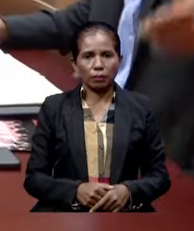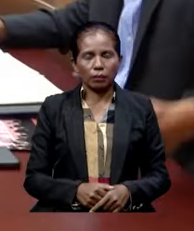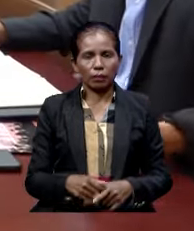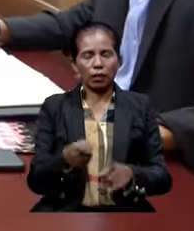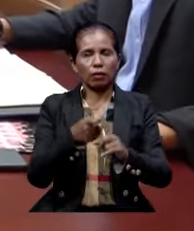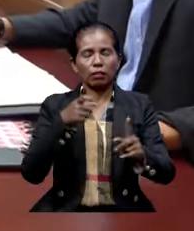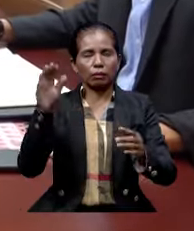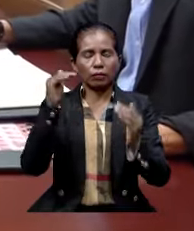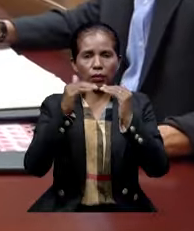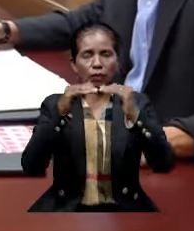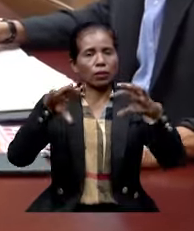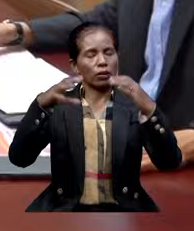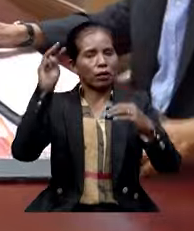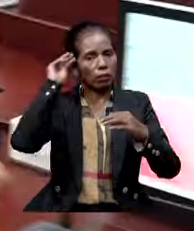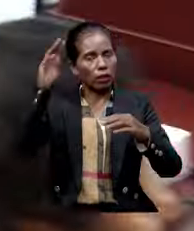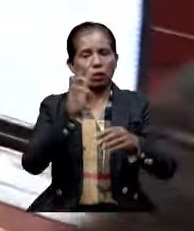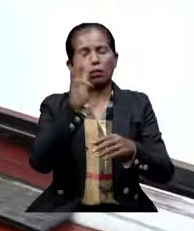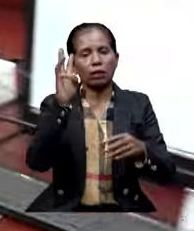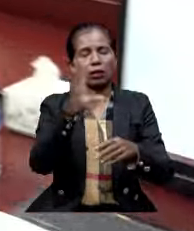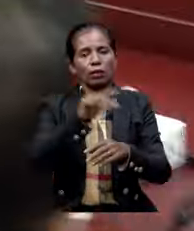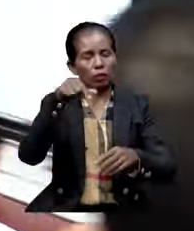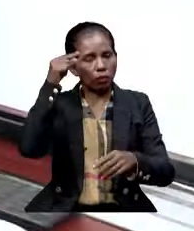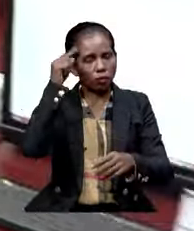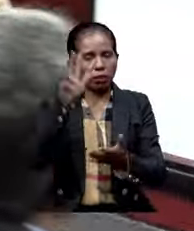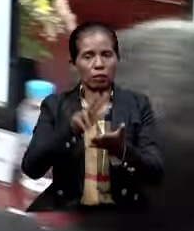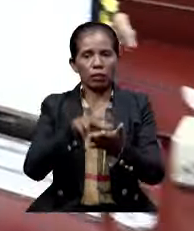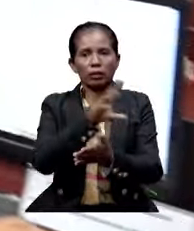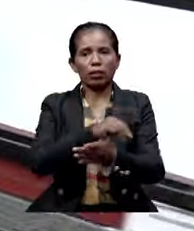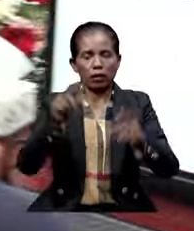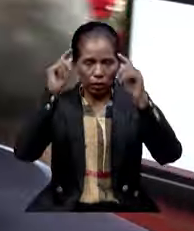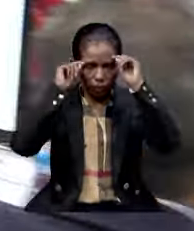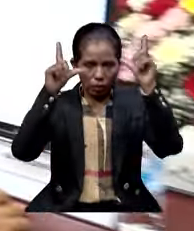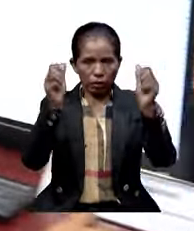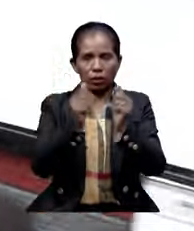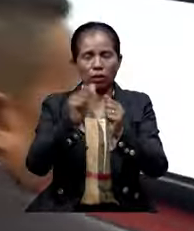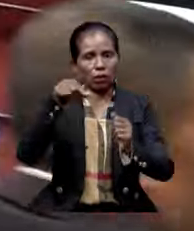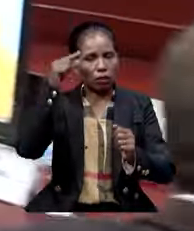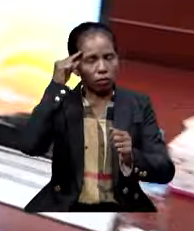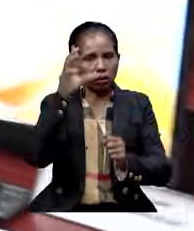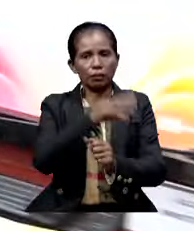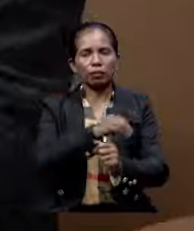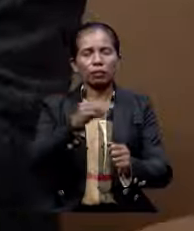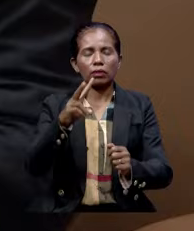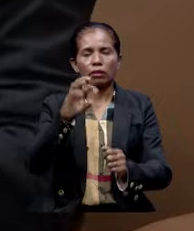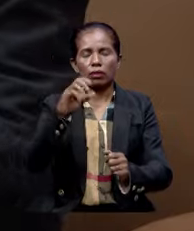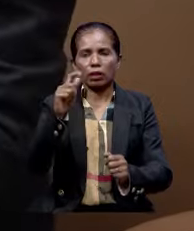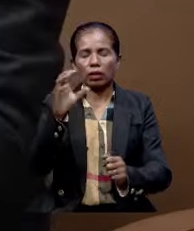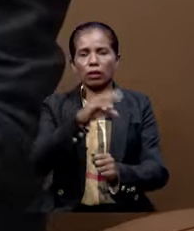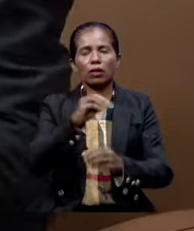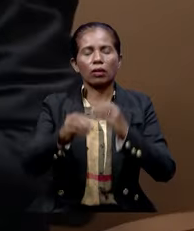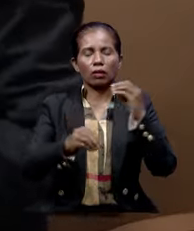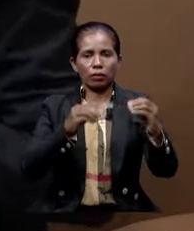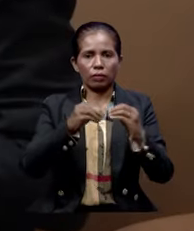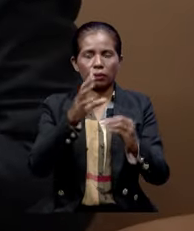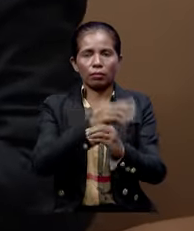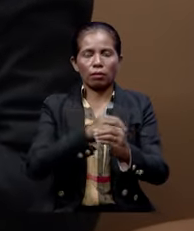Lihusi reunião Conselho Ministro Quartané, governo aprova acordo entre Timor-Leste e o governo República Socialista do Vietnã com a